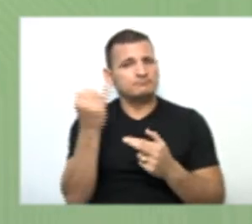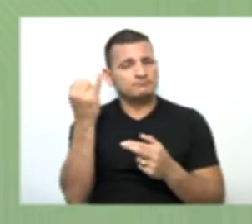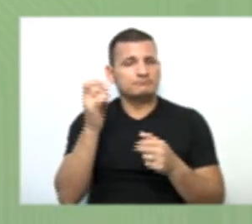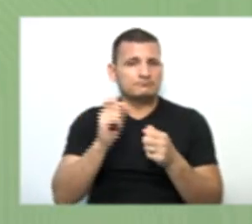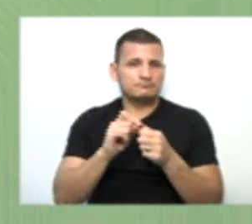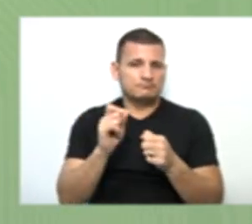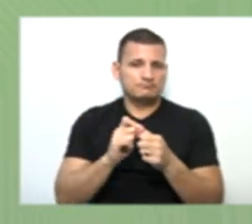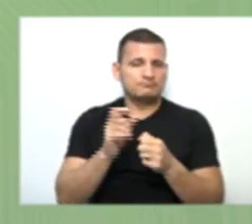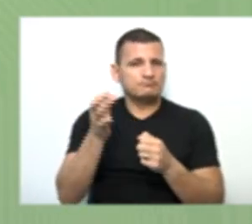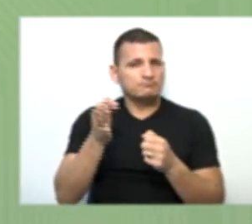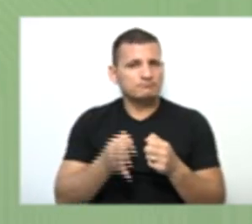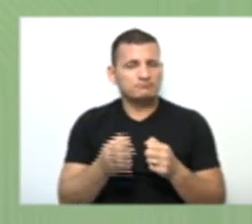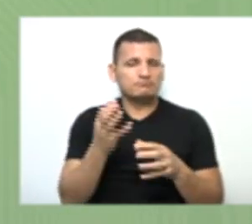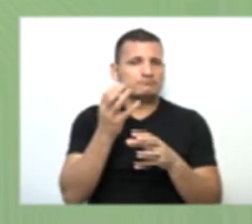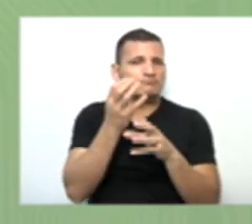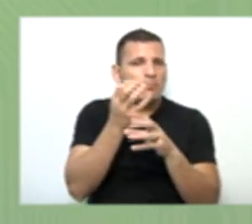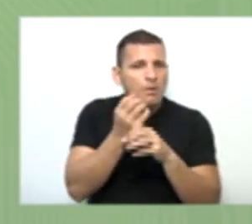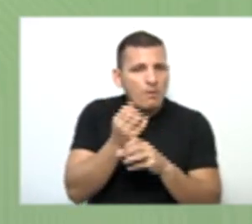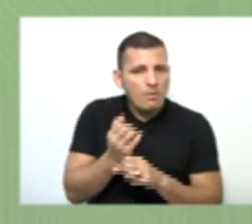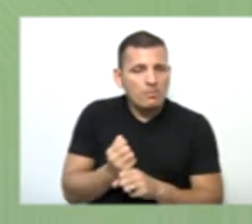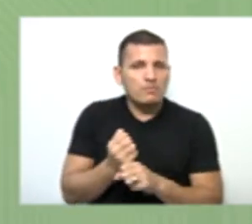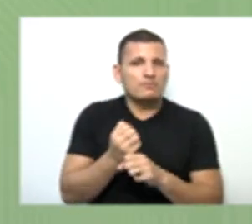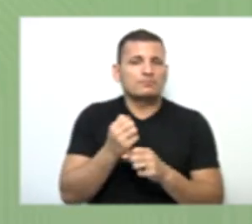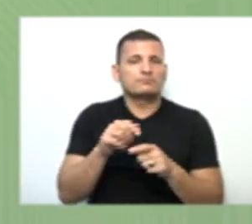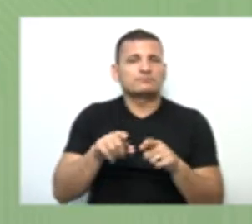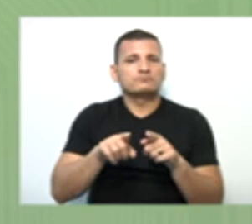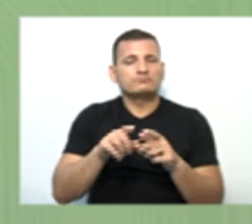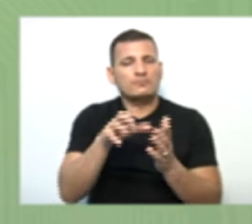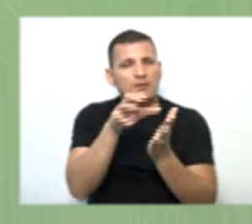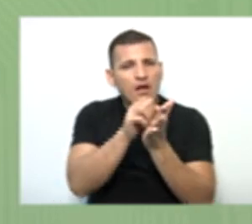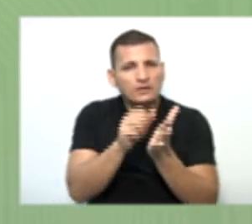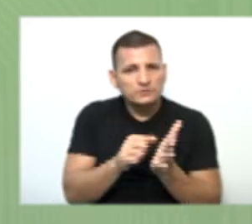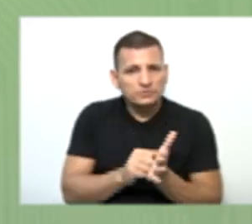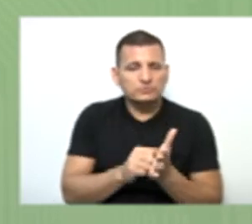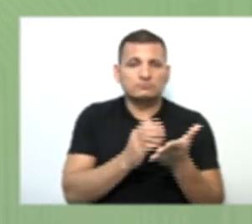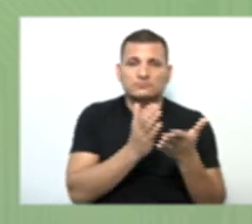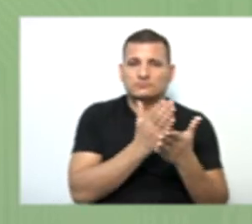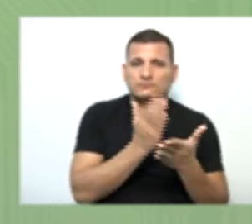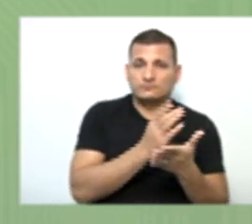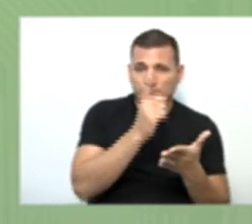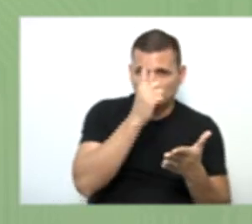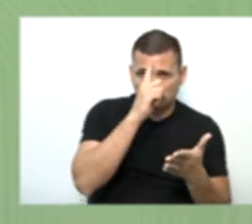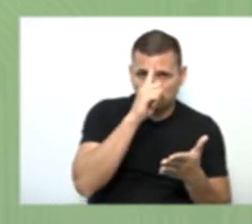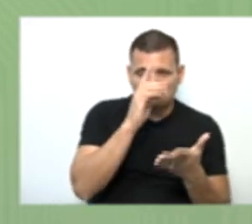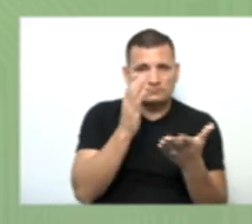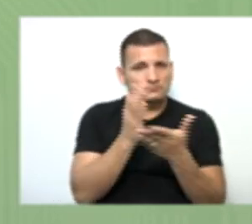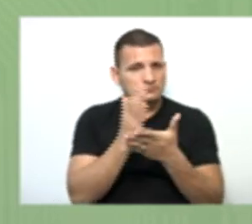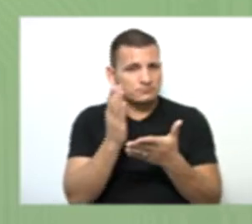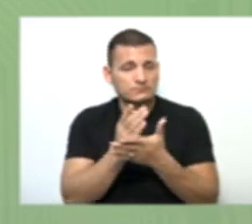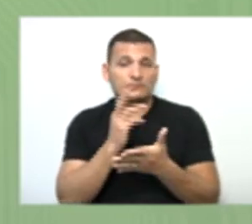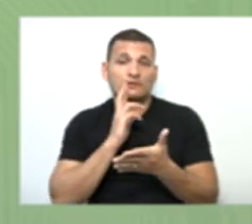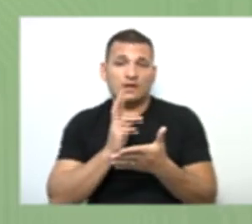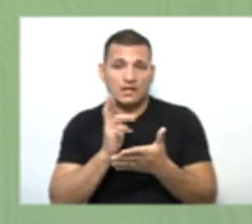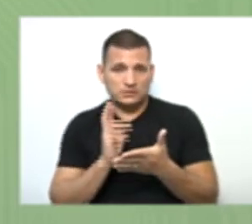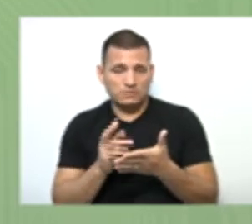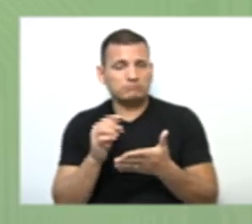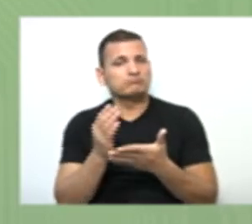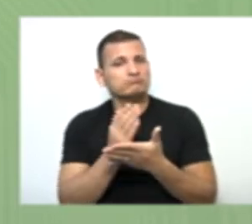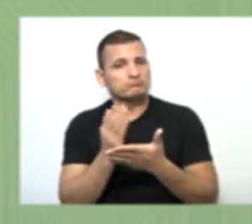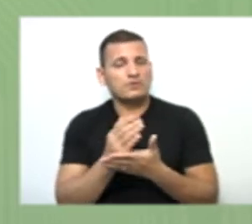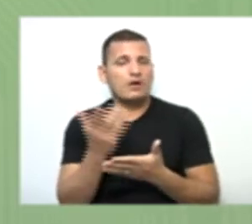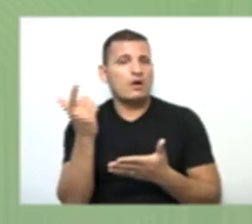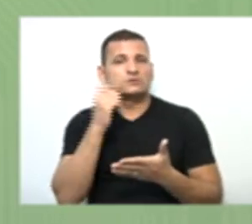adequadamente a contabilidade, né, a escrituração tanto dos livros diário e razão para conseguir auferir